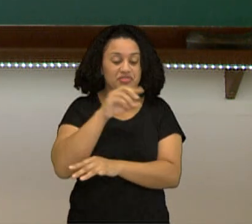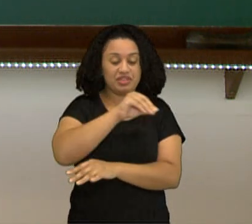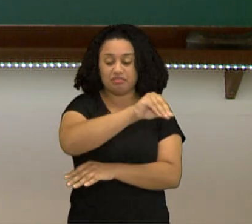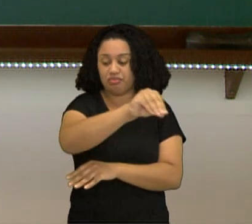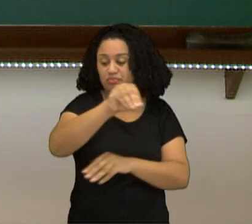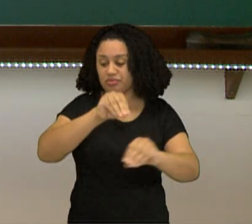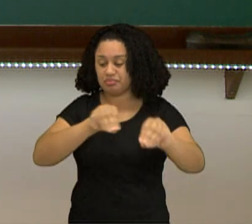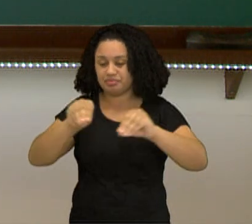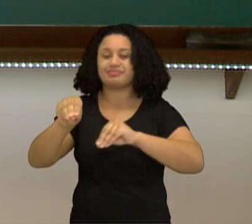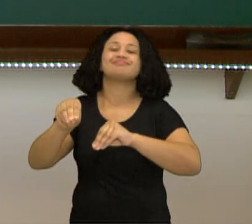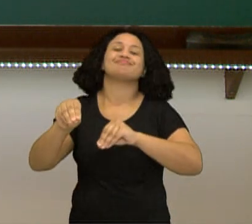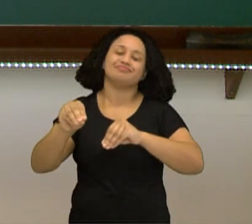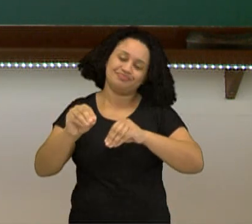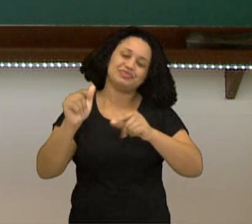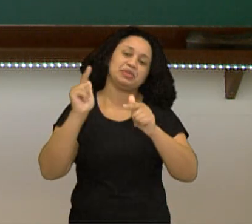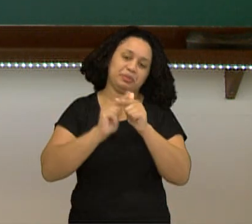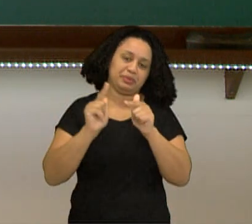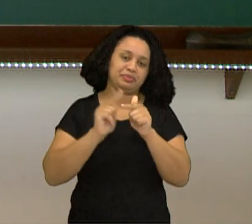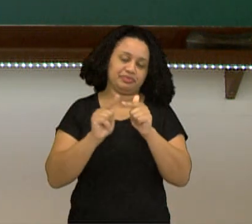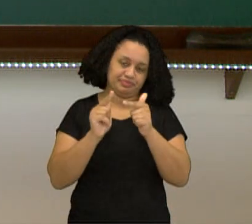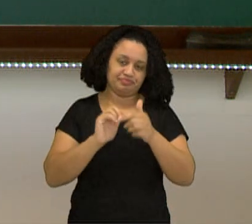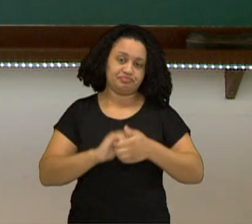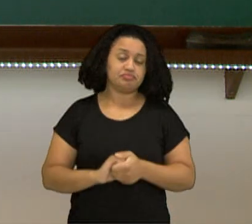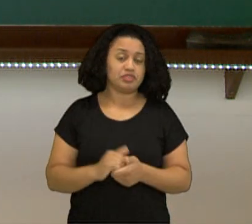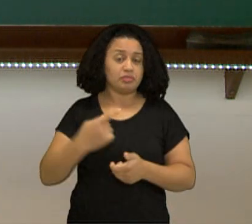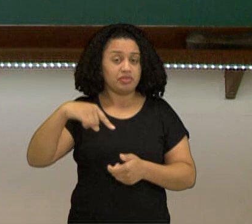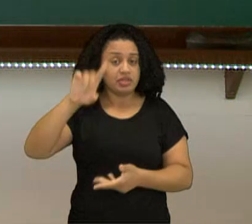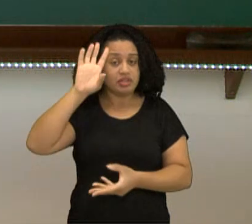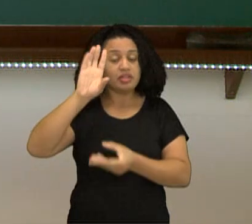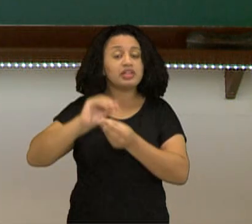do que seria essa mobilidade urbana. Então, é esse